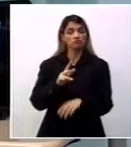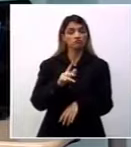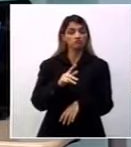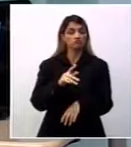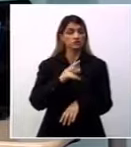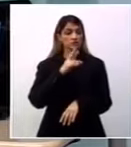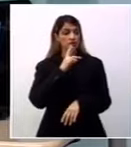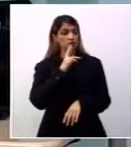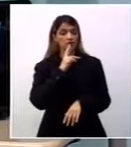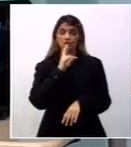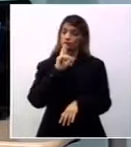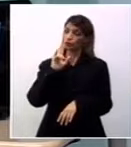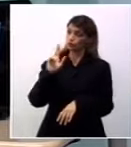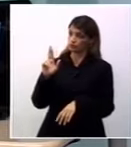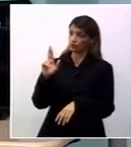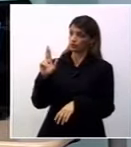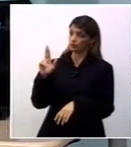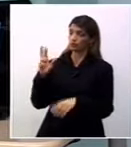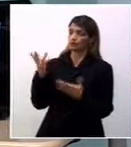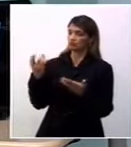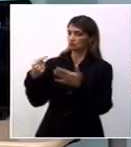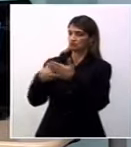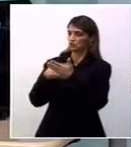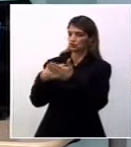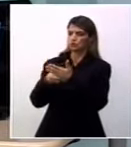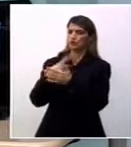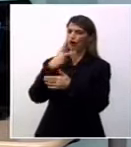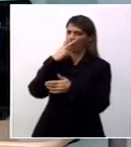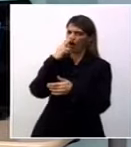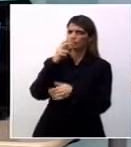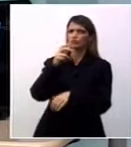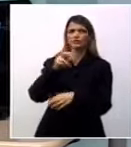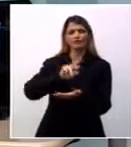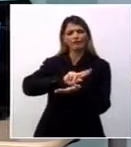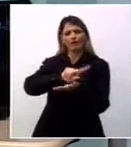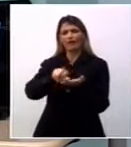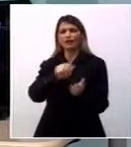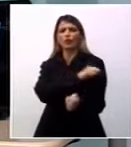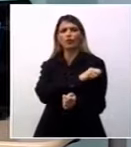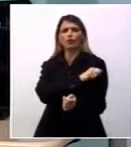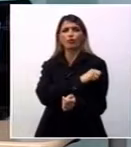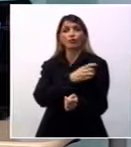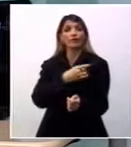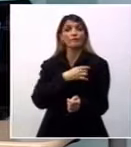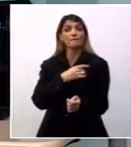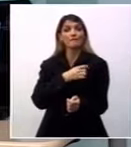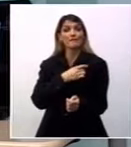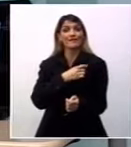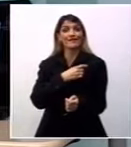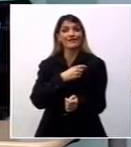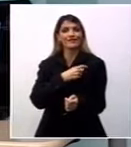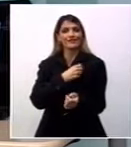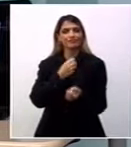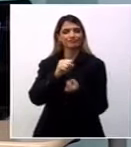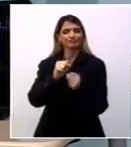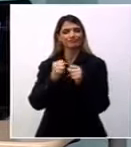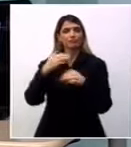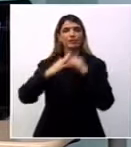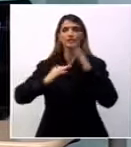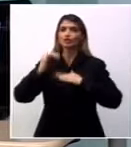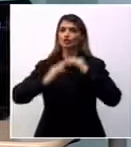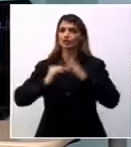essas questões que foram colocadas, eu acredito que muitos alunos tenham medo de praticar luta pela questão